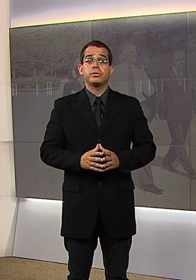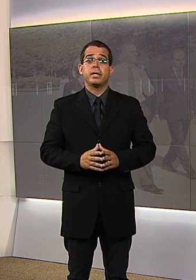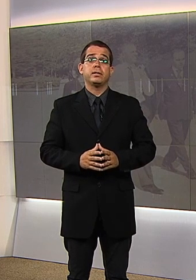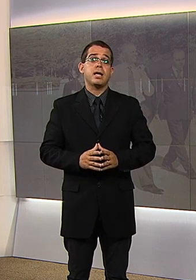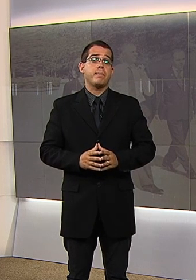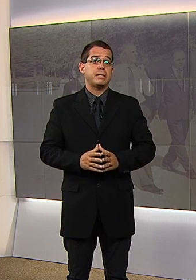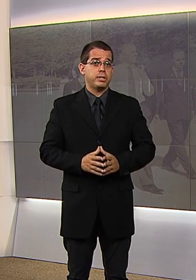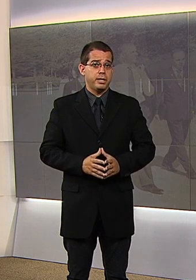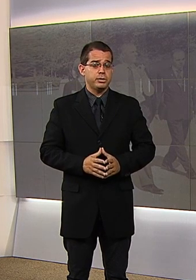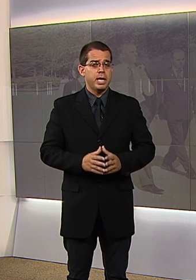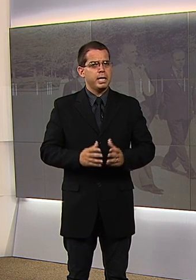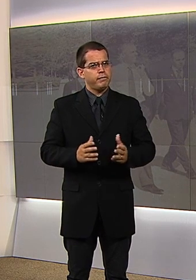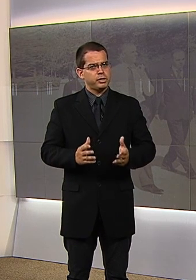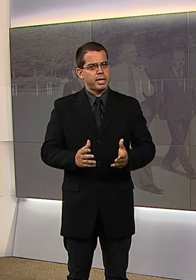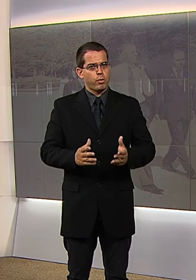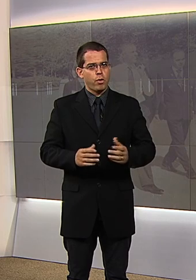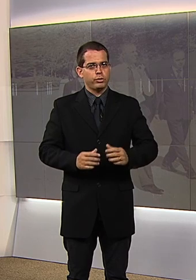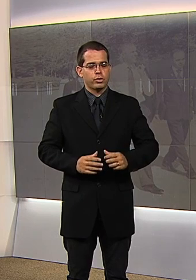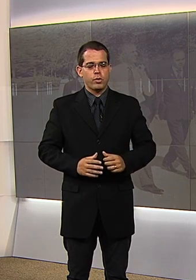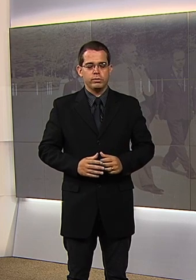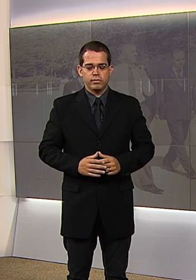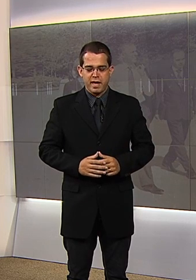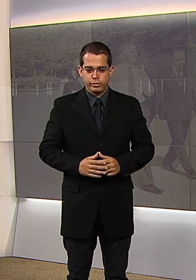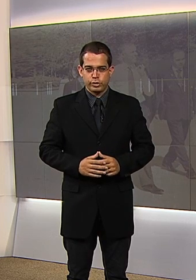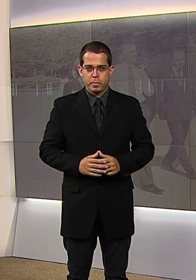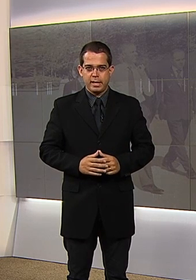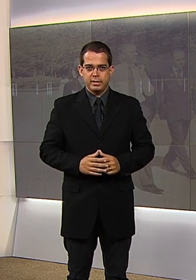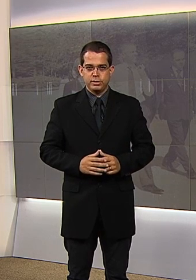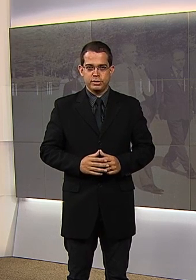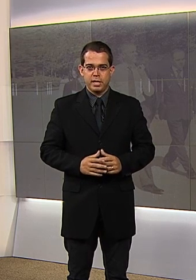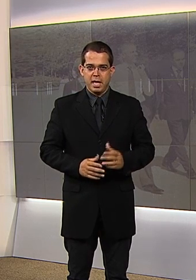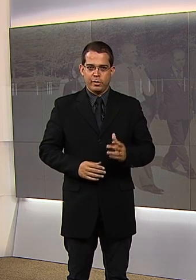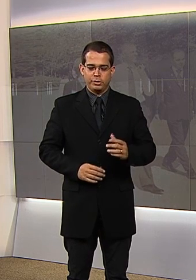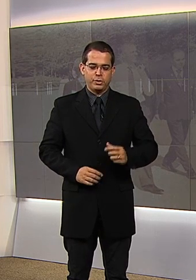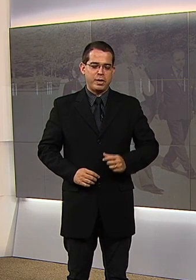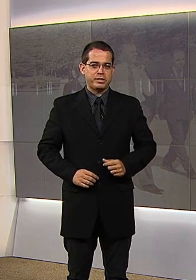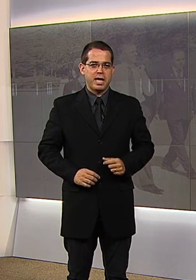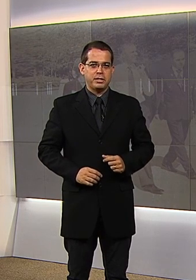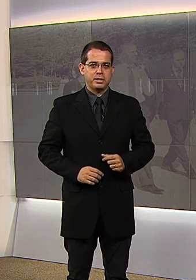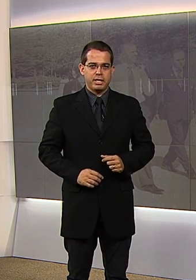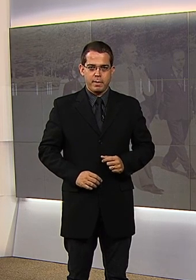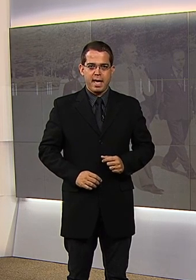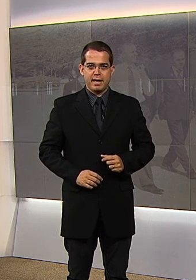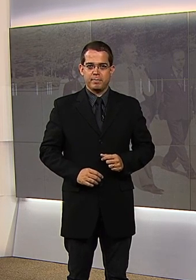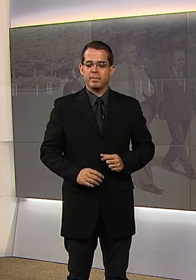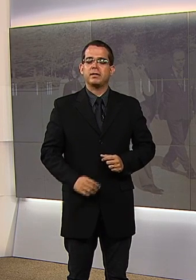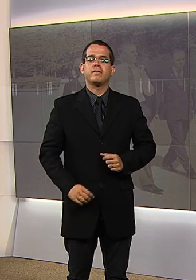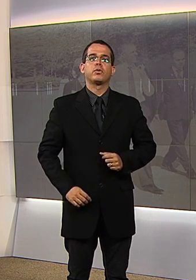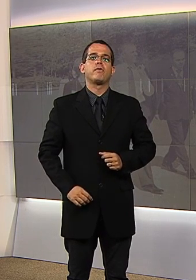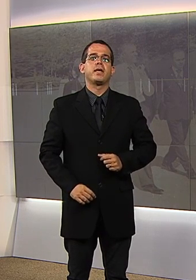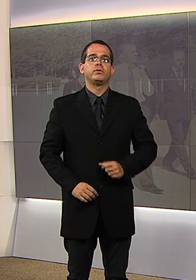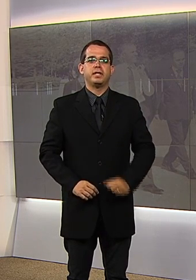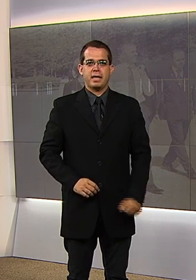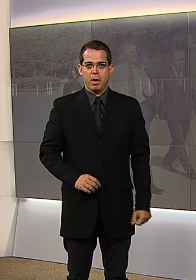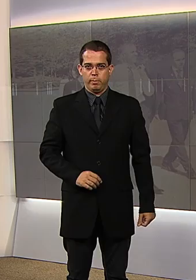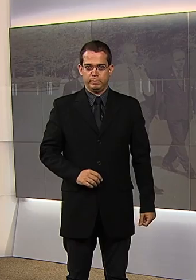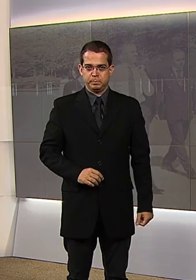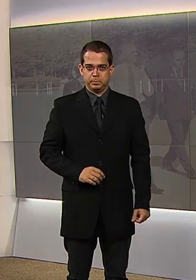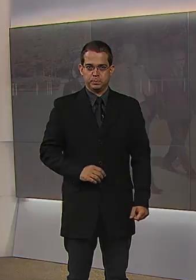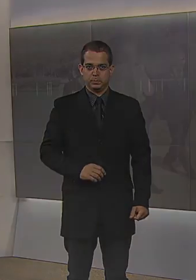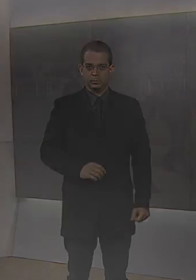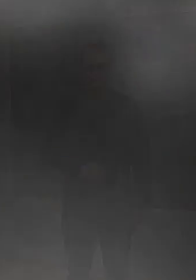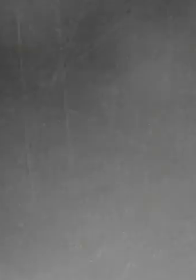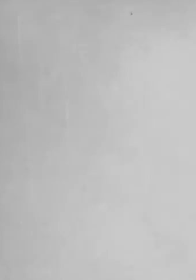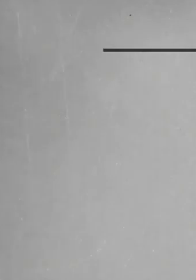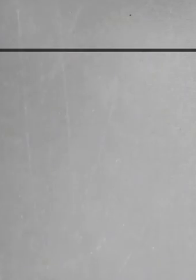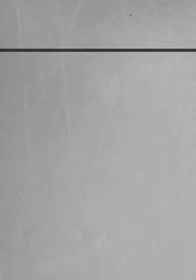para estreitar parcerias e fechar acordos com diversos países continue com a gente na nbr a tv do governo federal